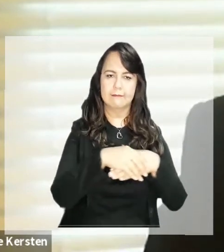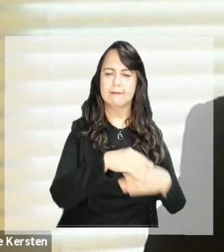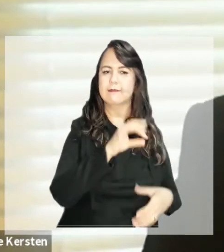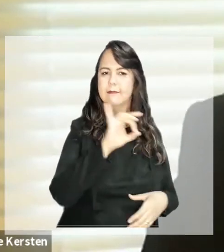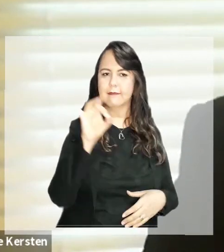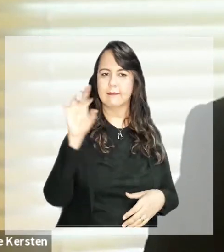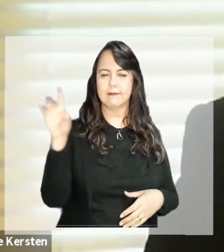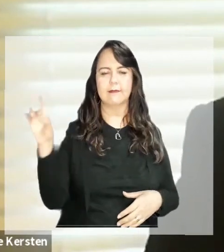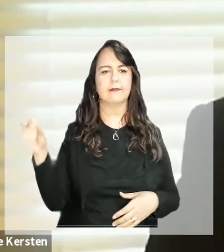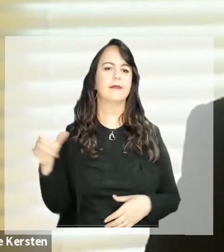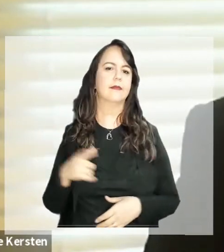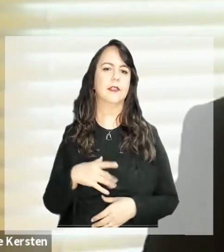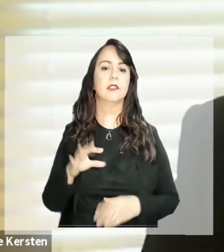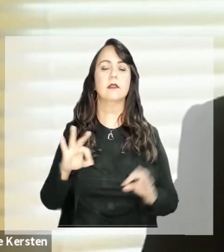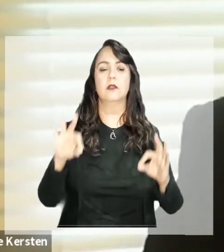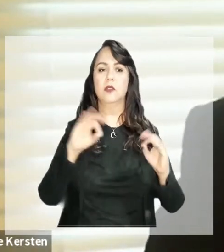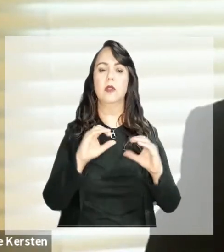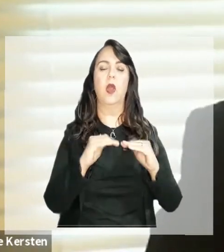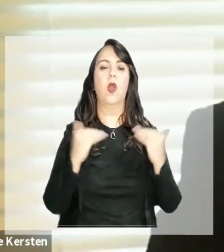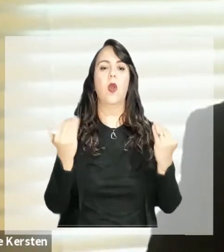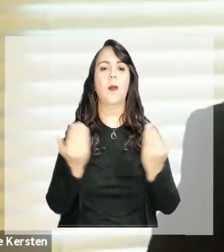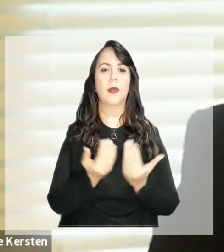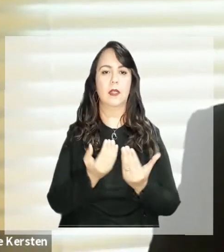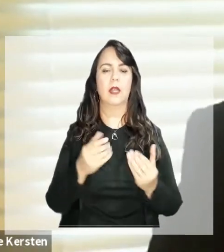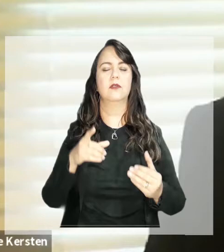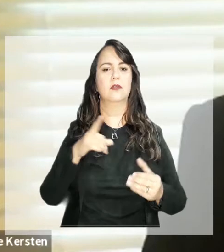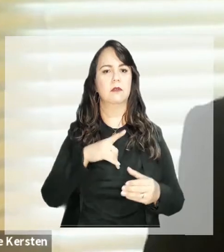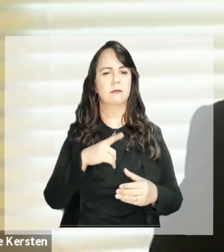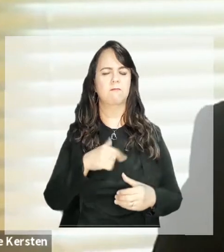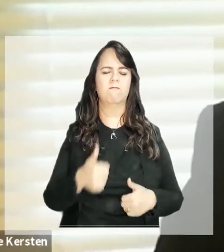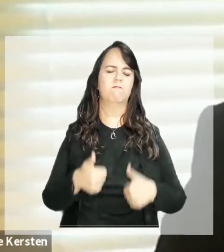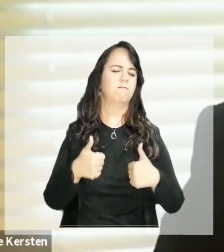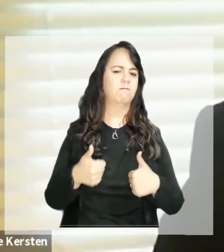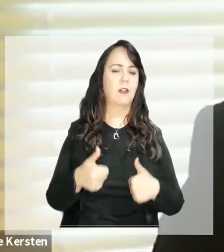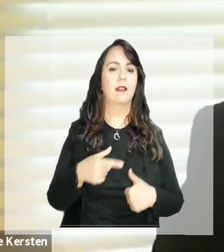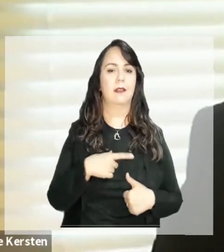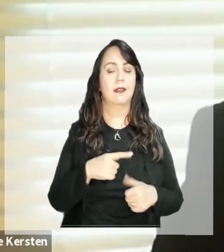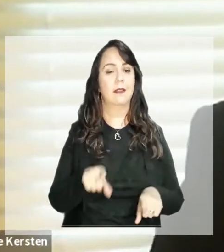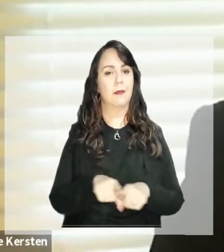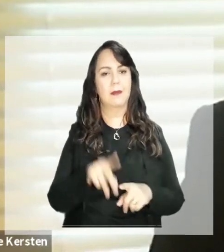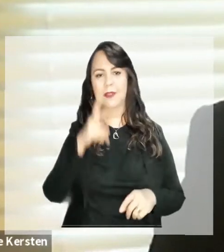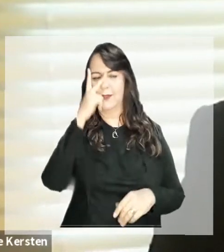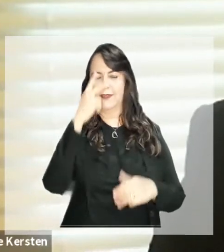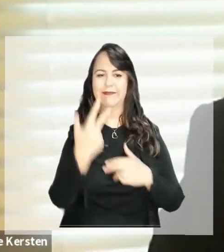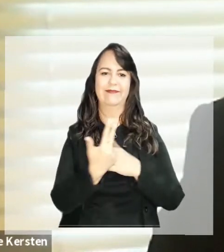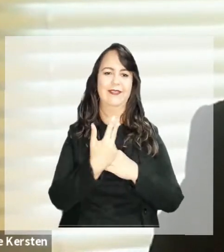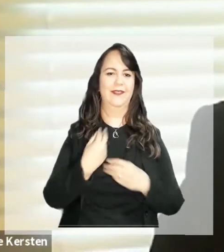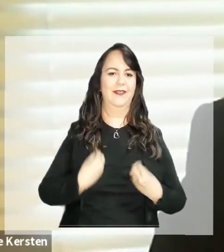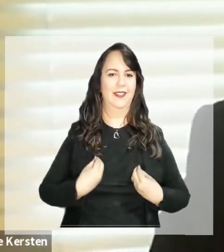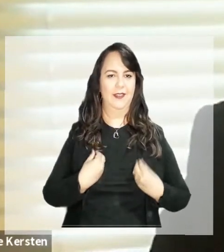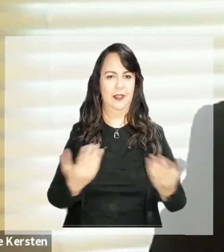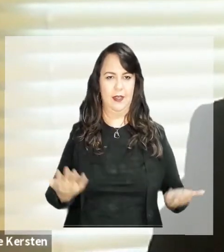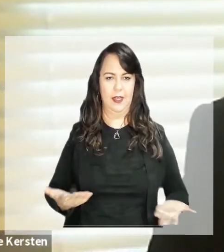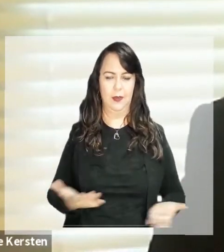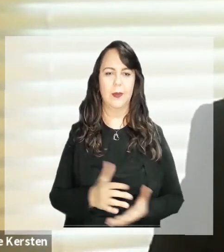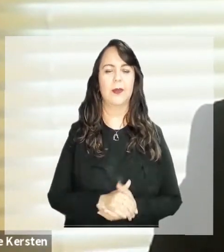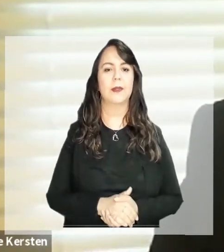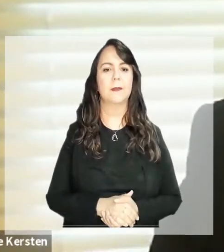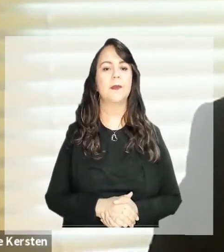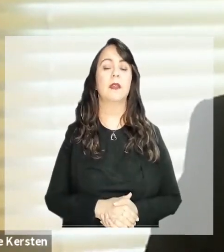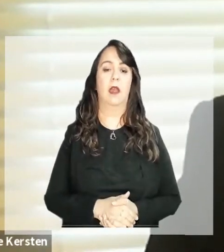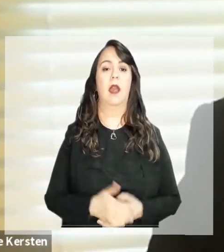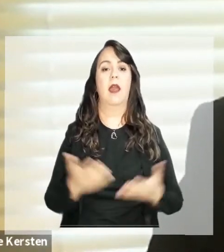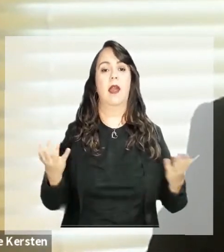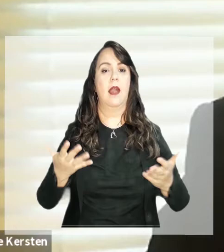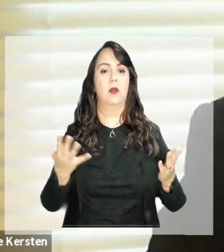comunidade qualificadíssima que nos assiste neste momento. Bem, o objetivo deste segundo painel é continuar nessa